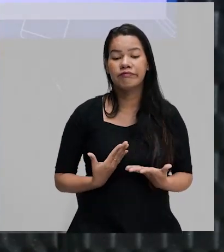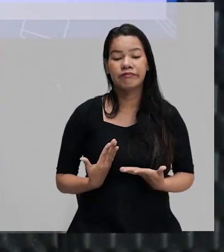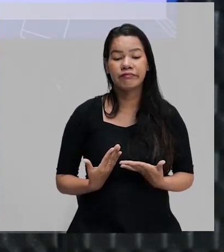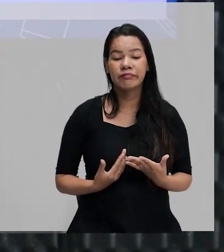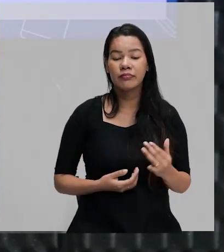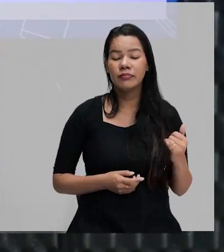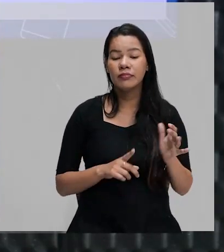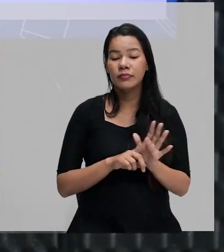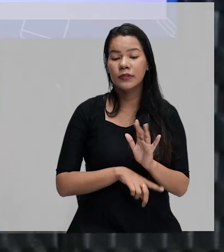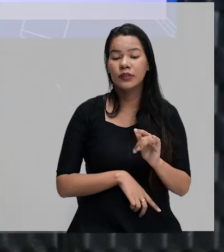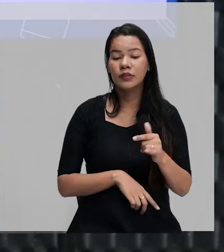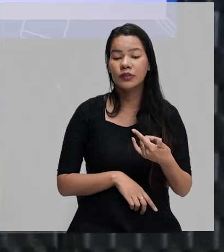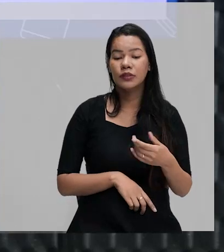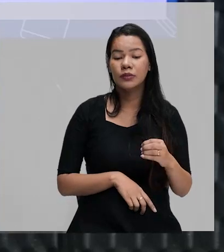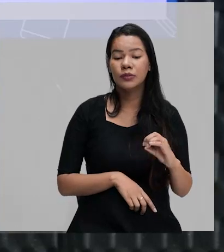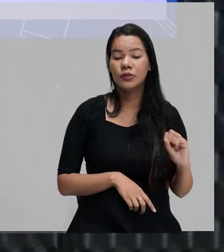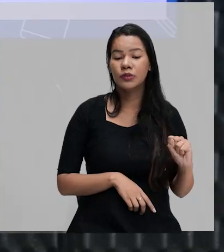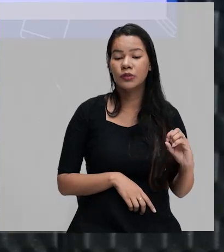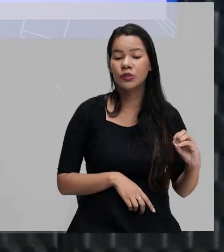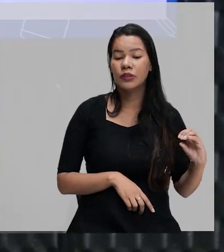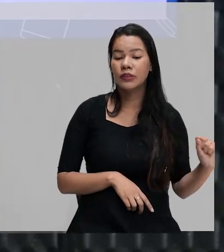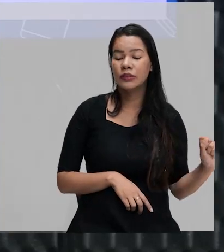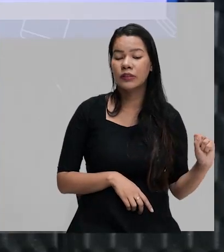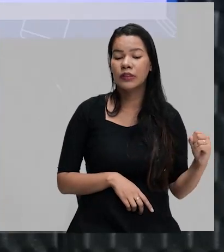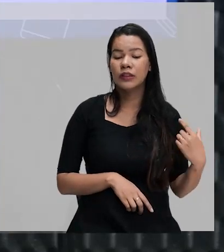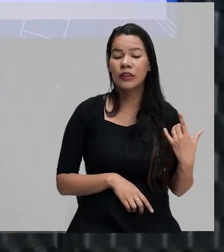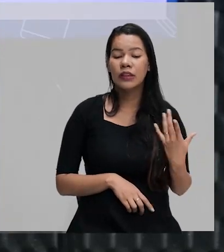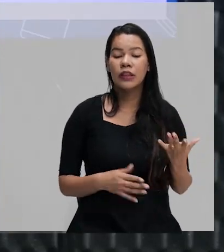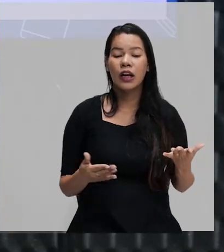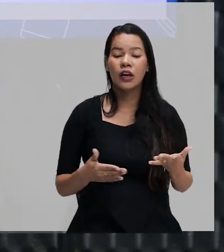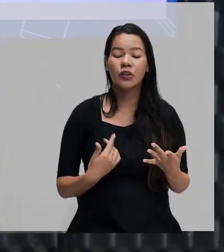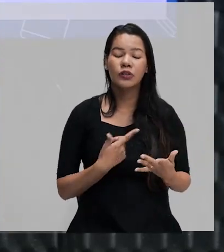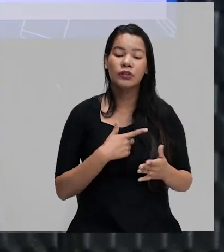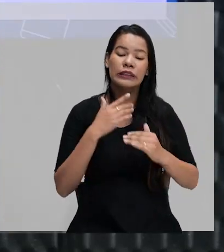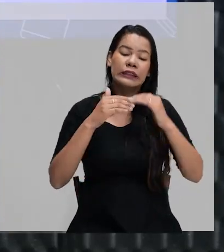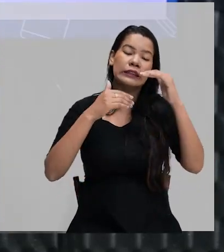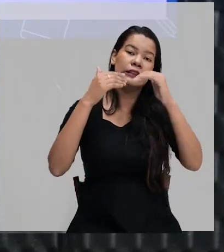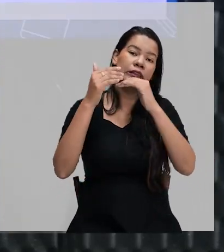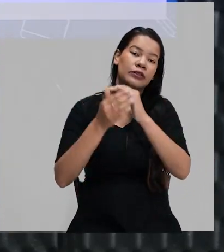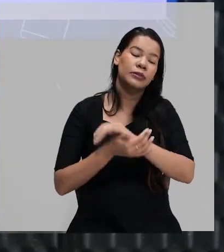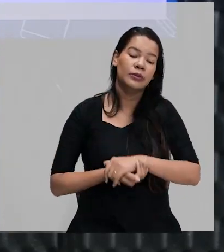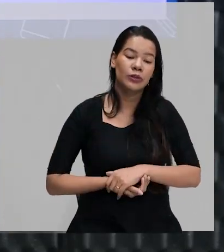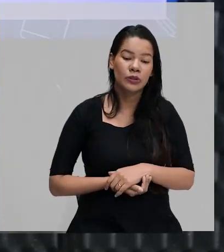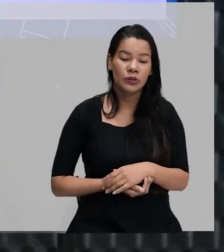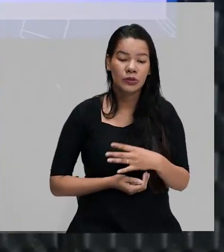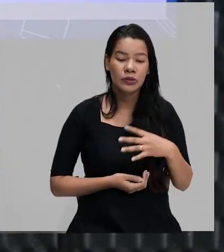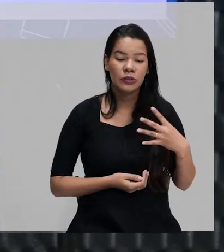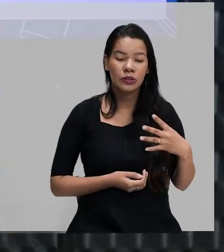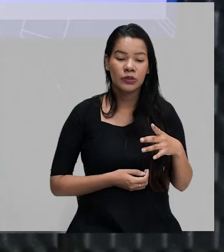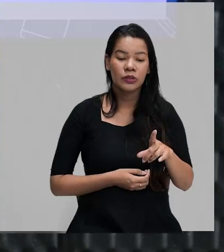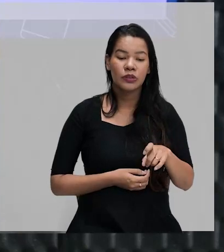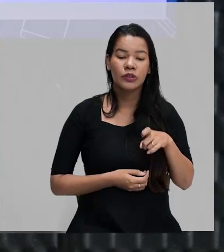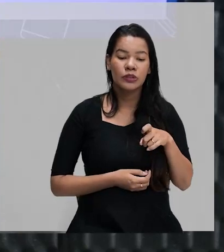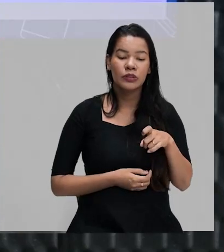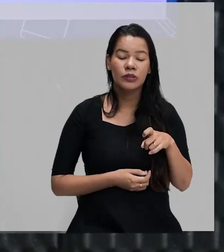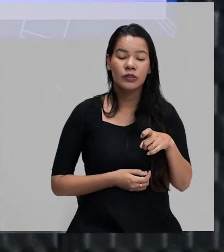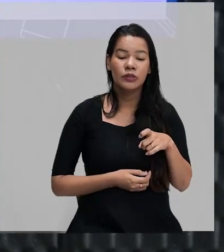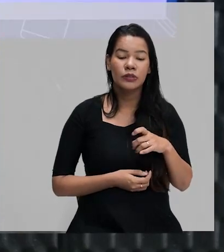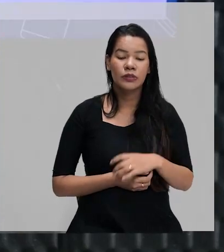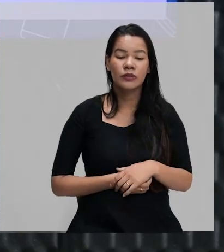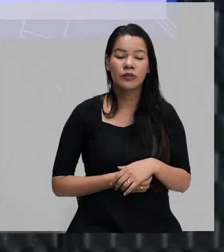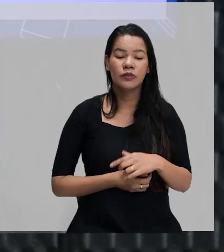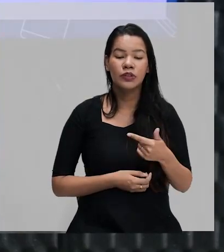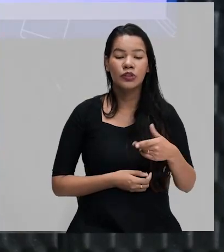menos 2080. E agora nós vamos desenvolver, certo? 44x, 28